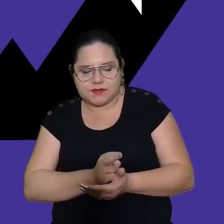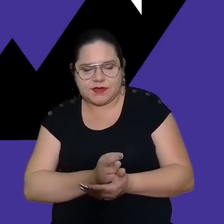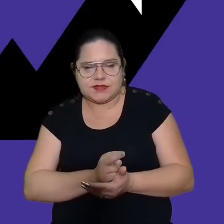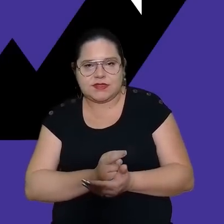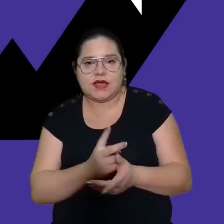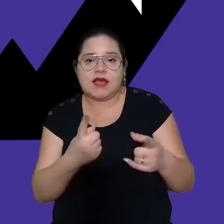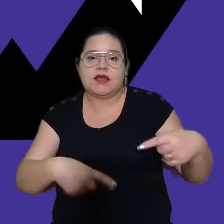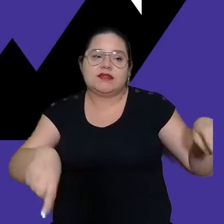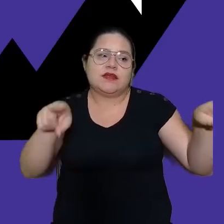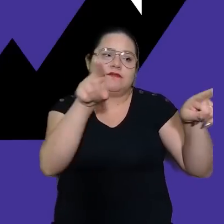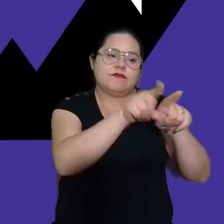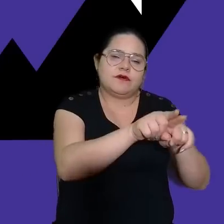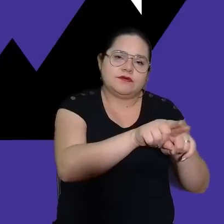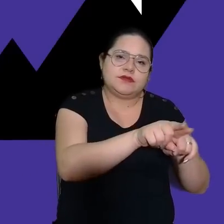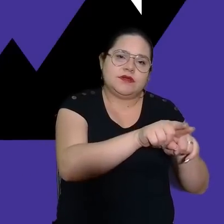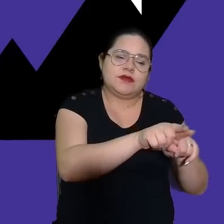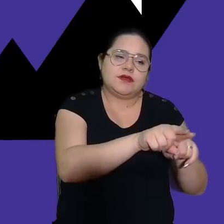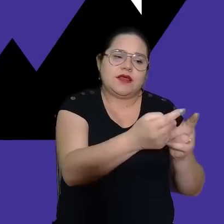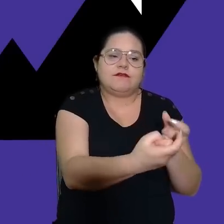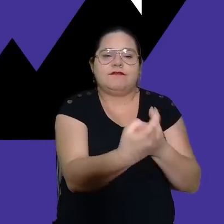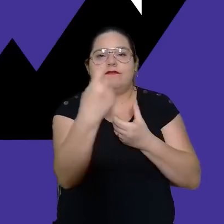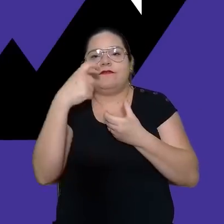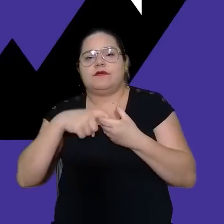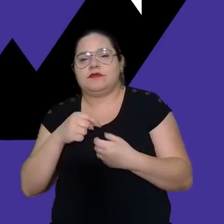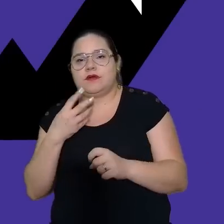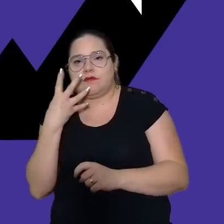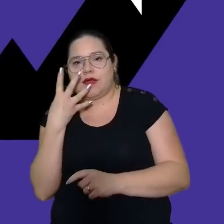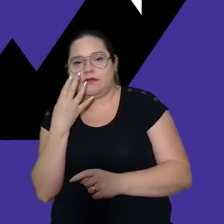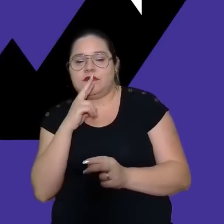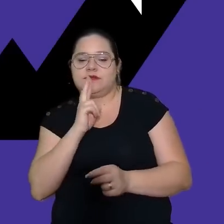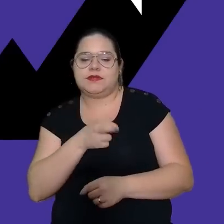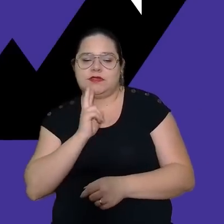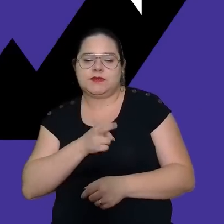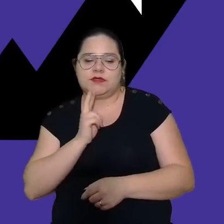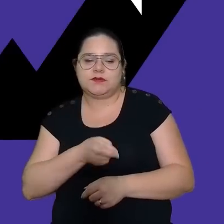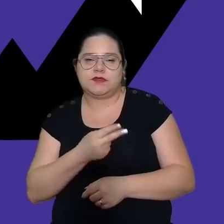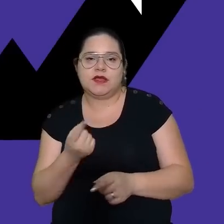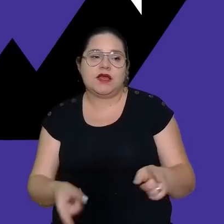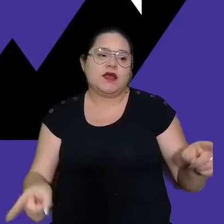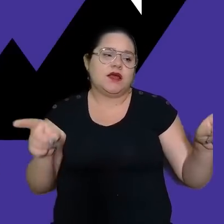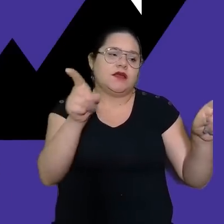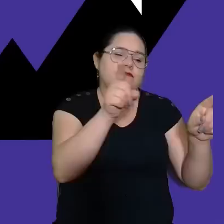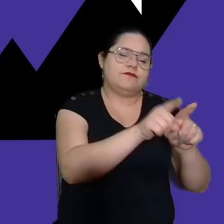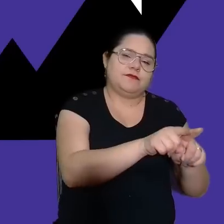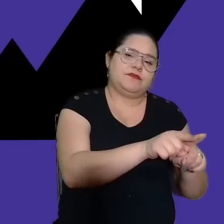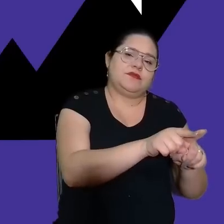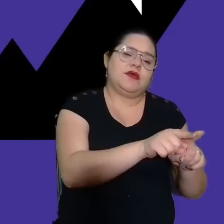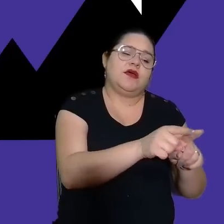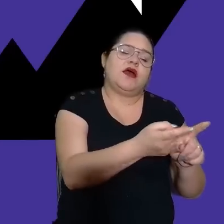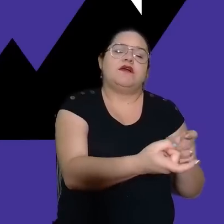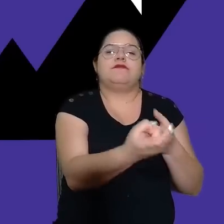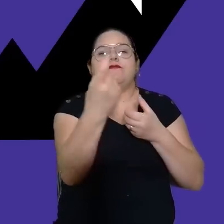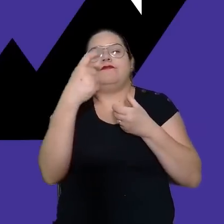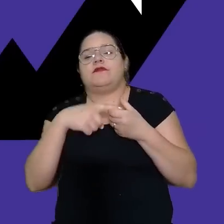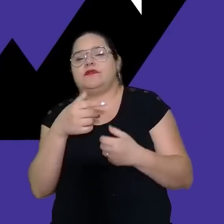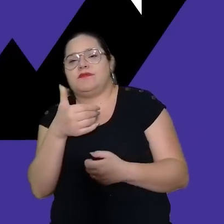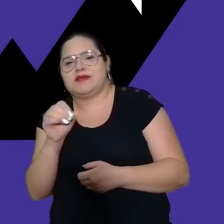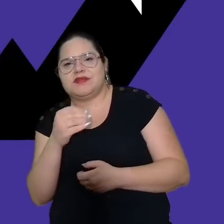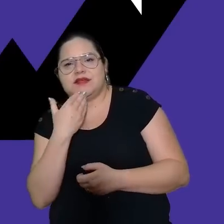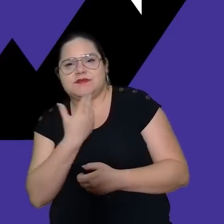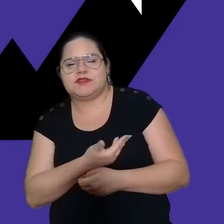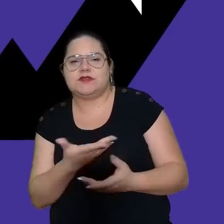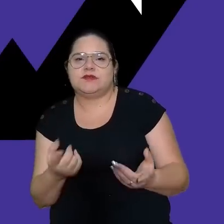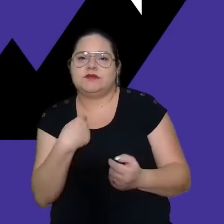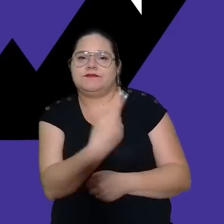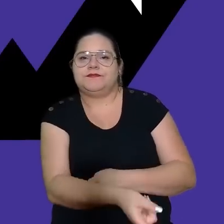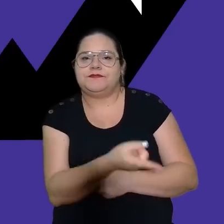com mais 4, aí tu preenche as 4, depois volta com mais 10, ou seja, fica uma ida e uma volta, uma ida e uma volta sem